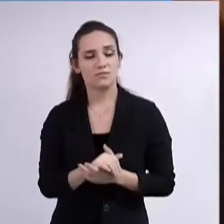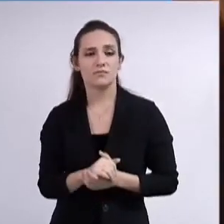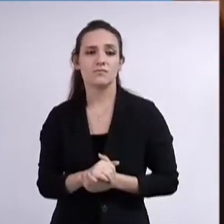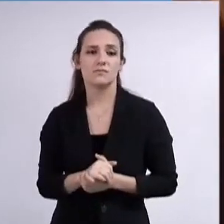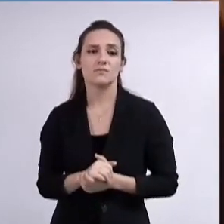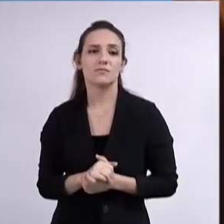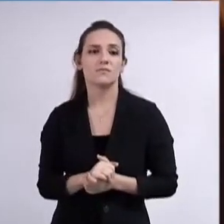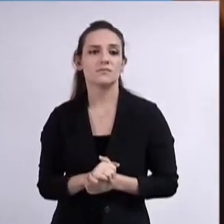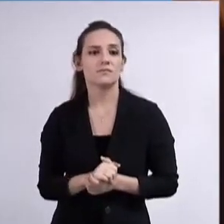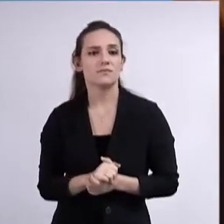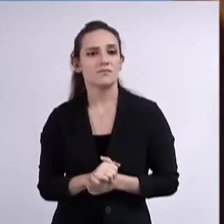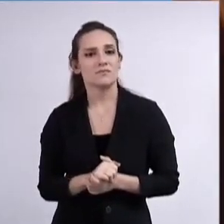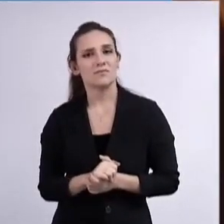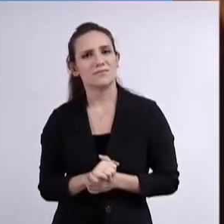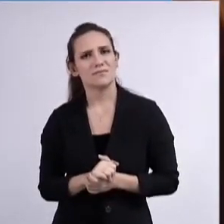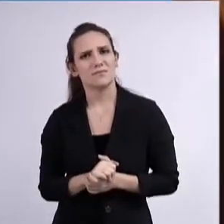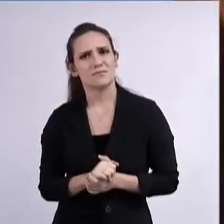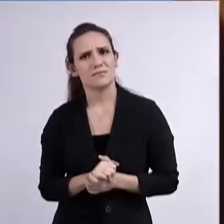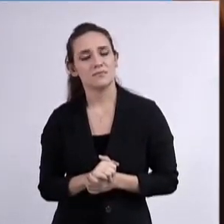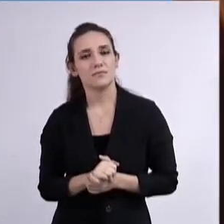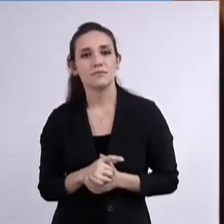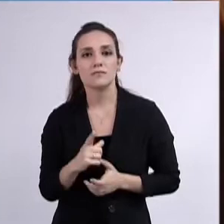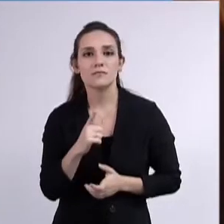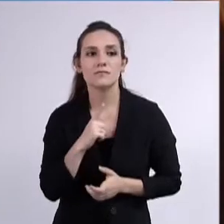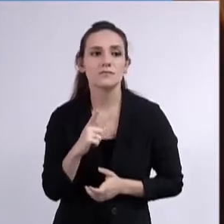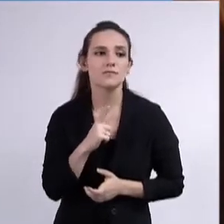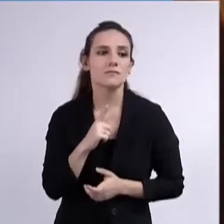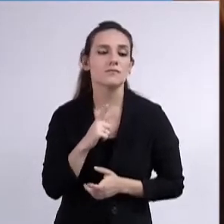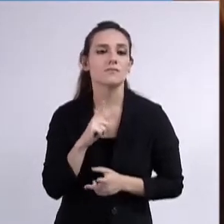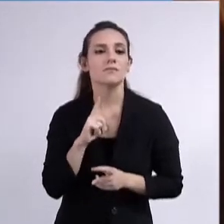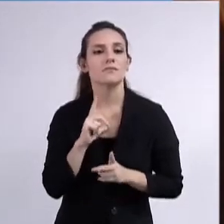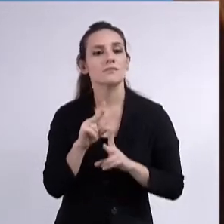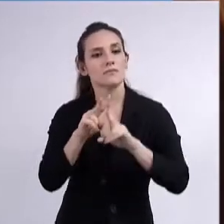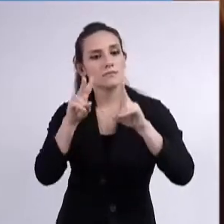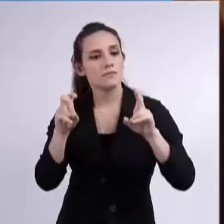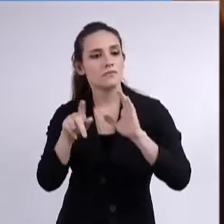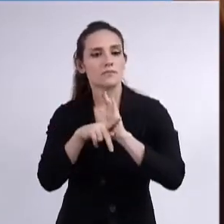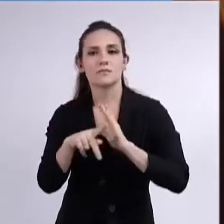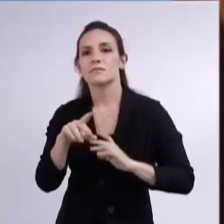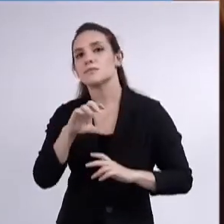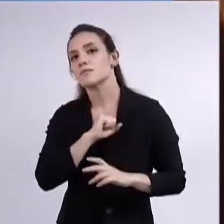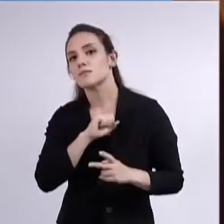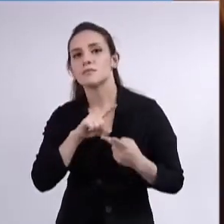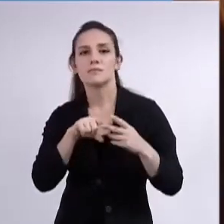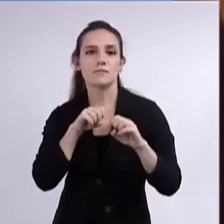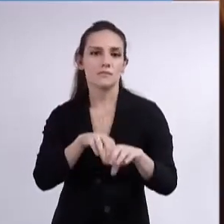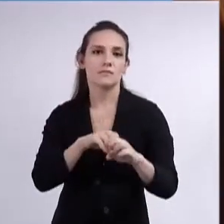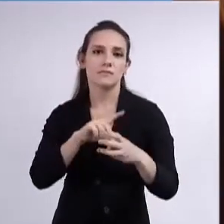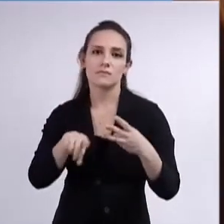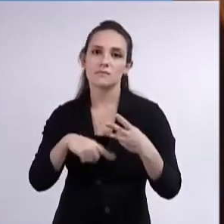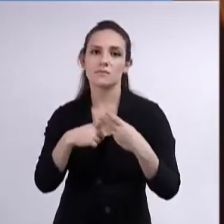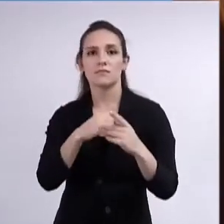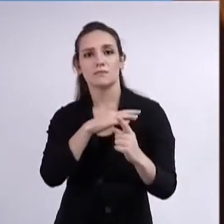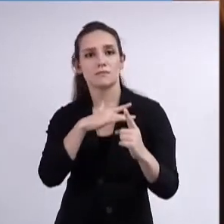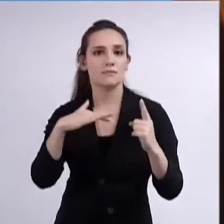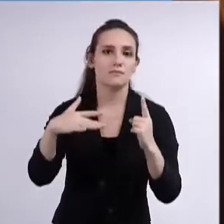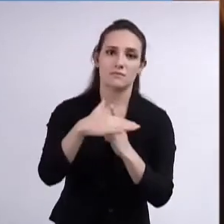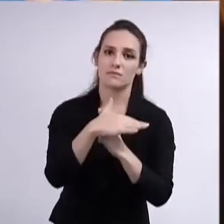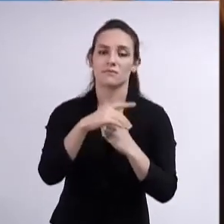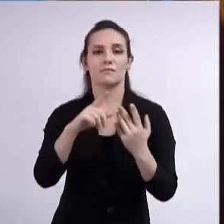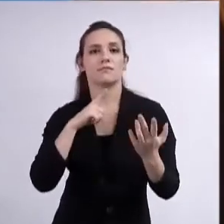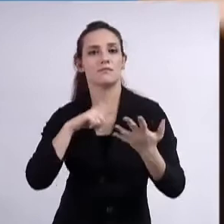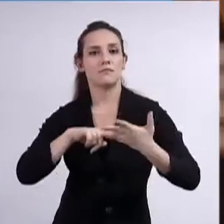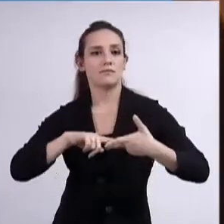termos matérias sendo veiculadas sobre o amor, sobre a educação, sobre o meio ambiente,